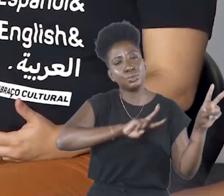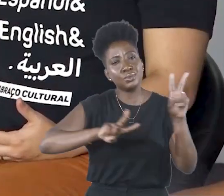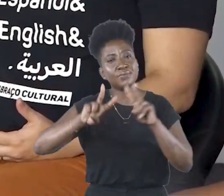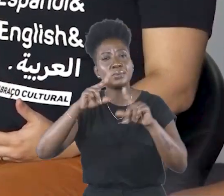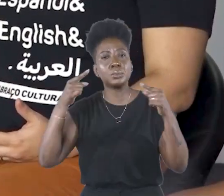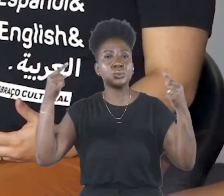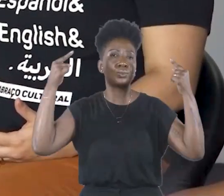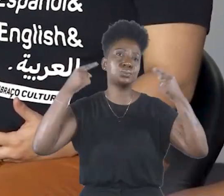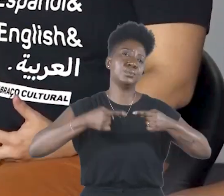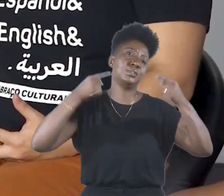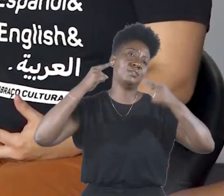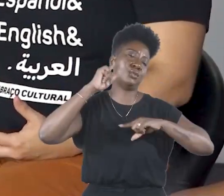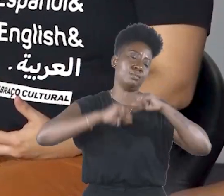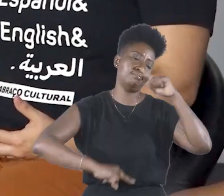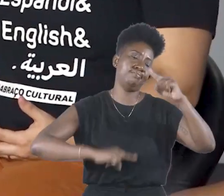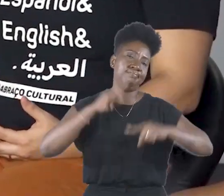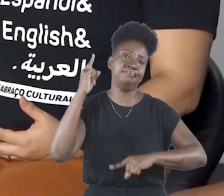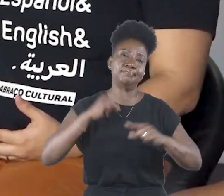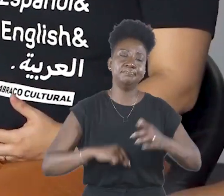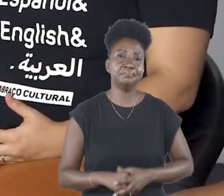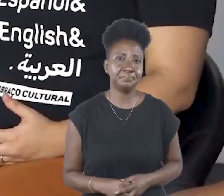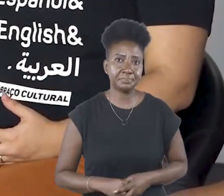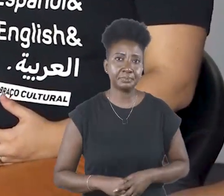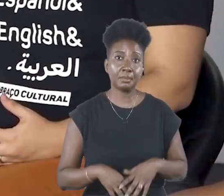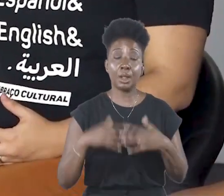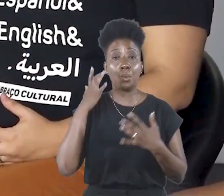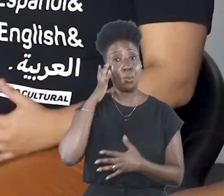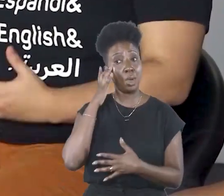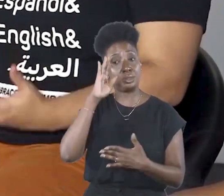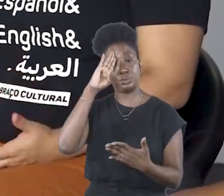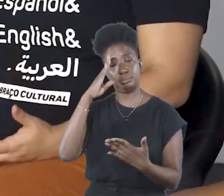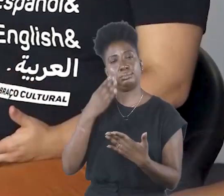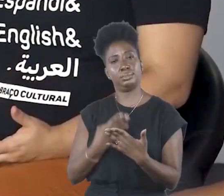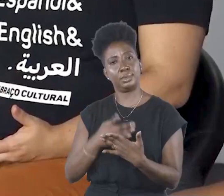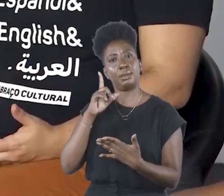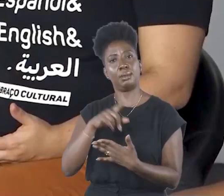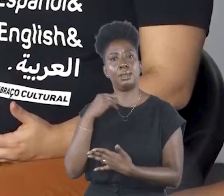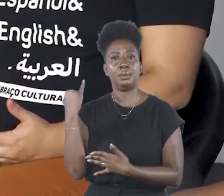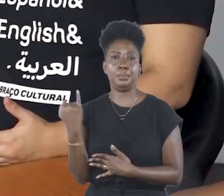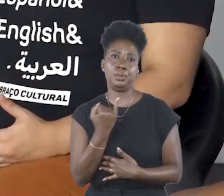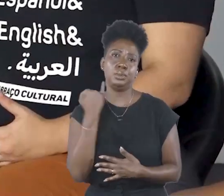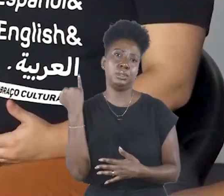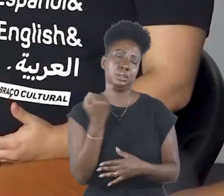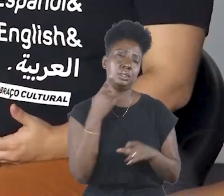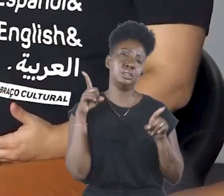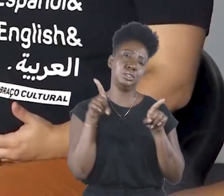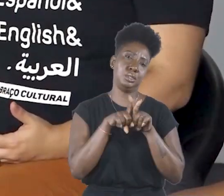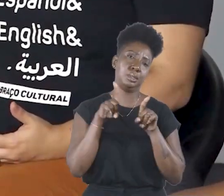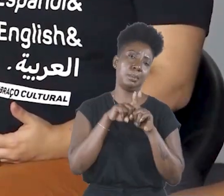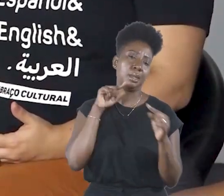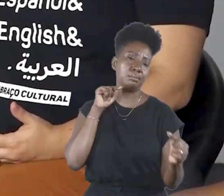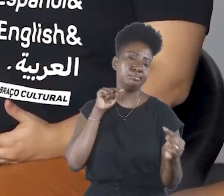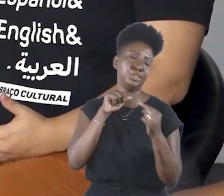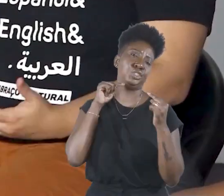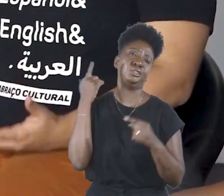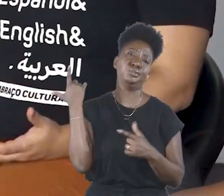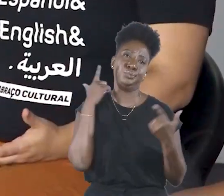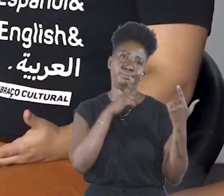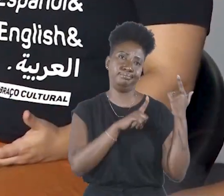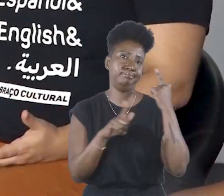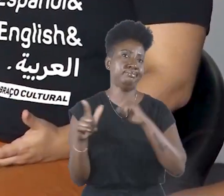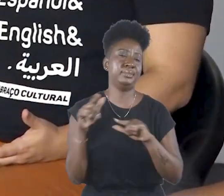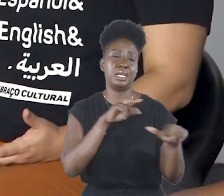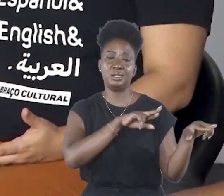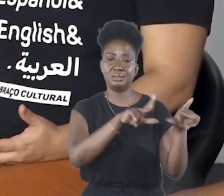maneira que nos ajuda, não necessariamente a financiar o projeto, mas a atingir o nosso propósito, é acreditar que a gente é mais feliz